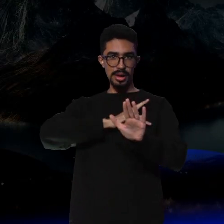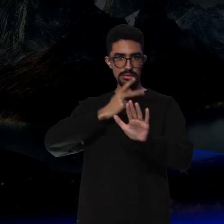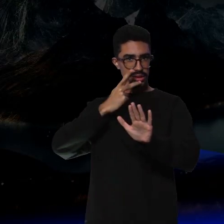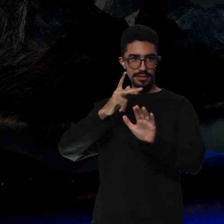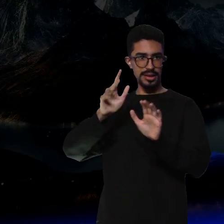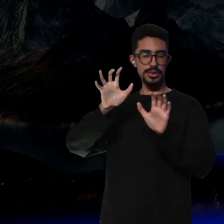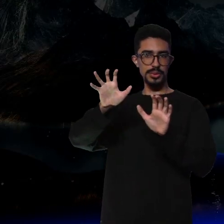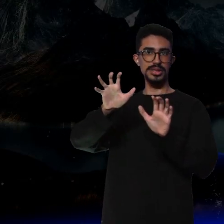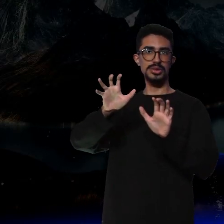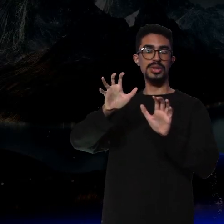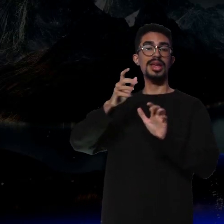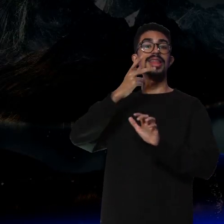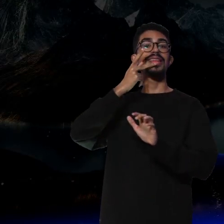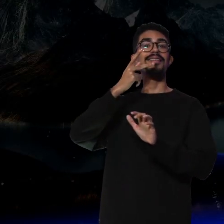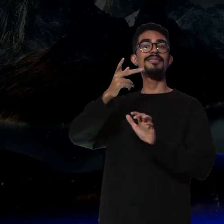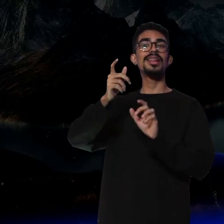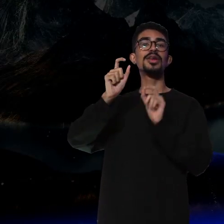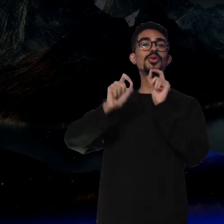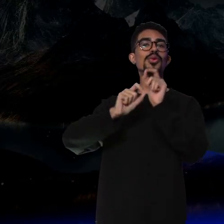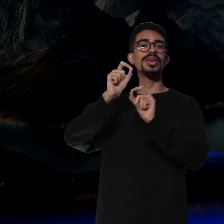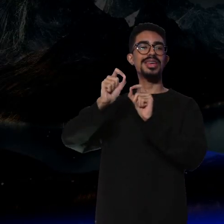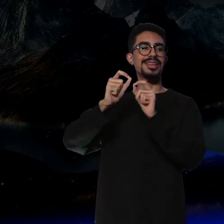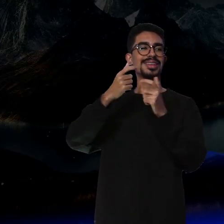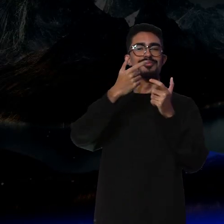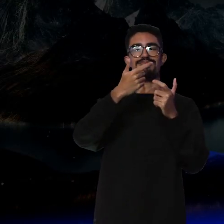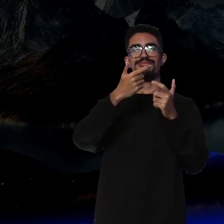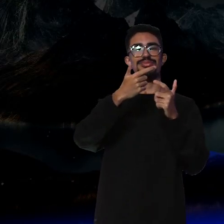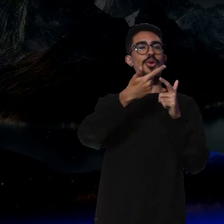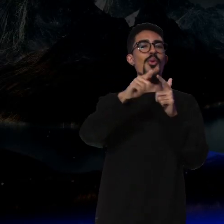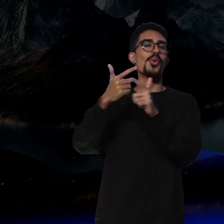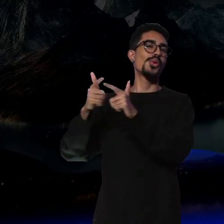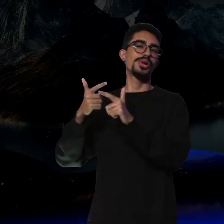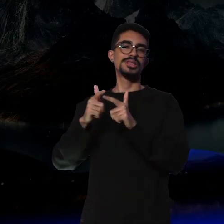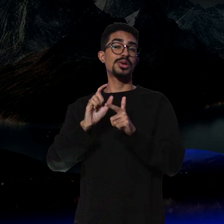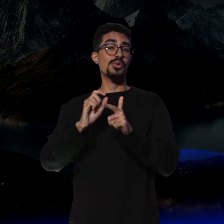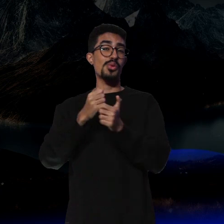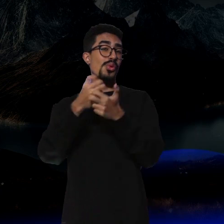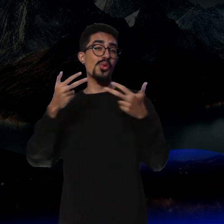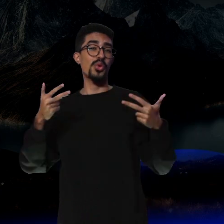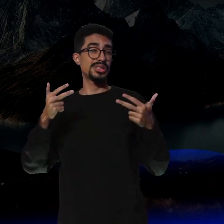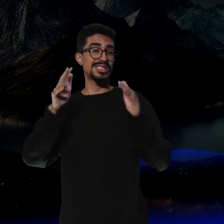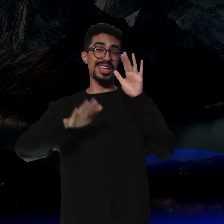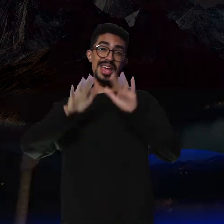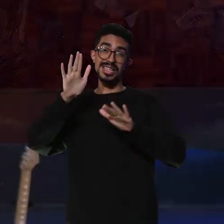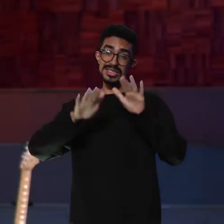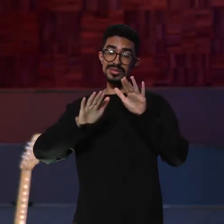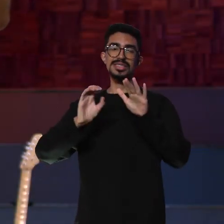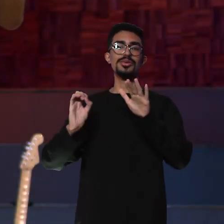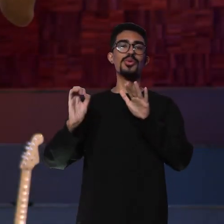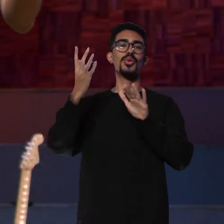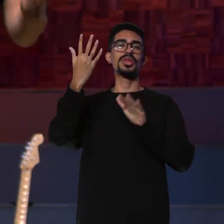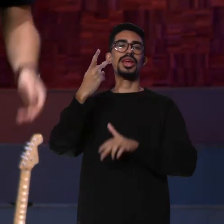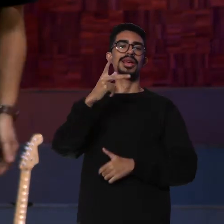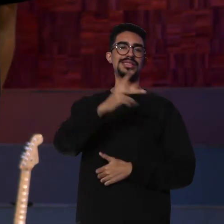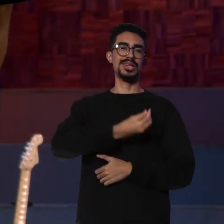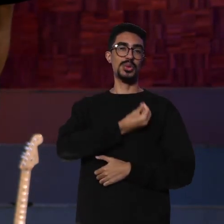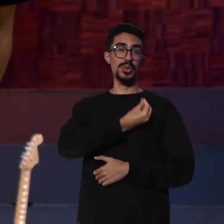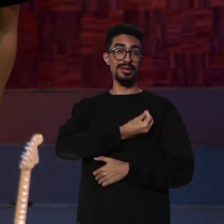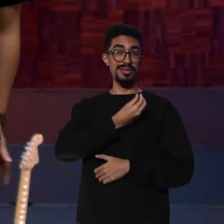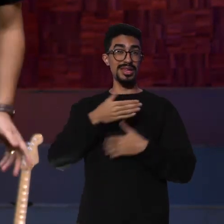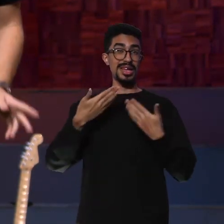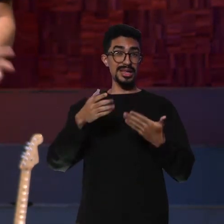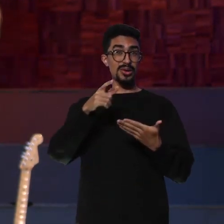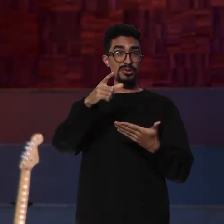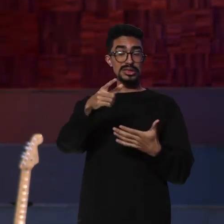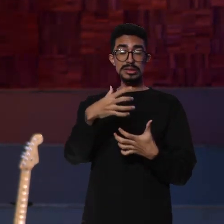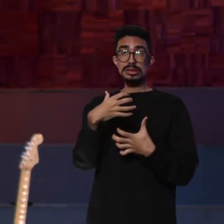com relação às situações e não com relação à impressão que você pode estar passando por estar afetado por algum tipo de substância.